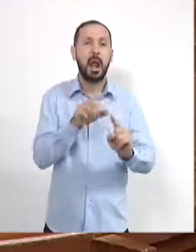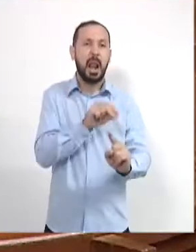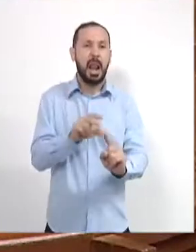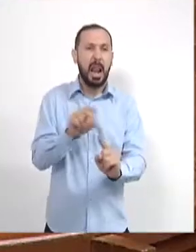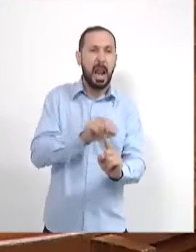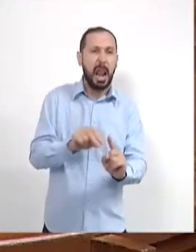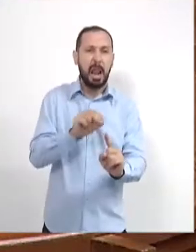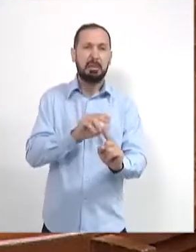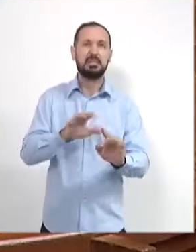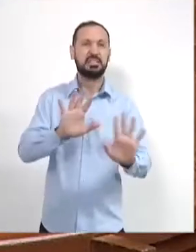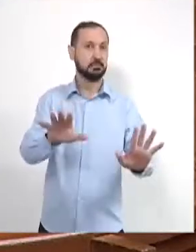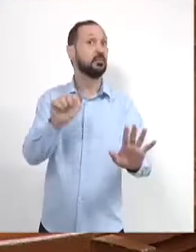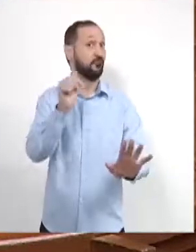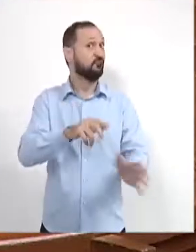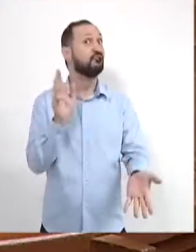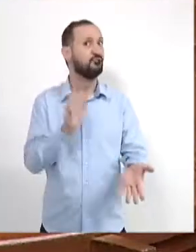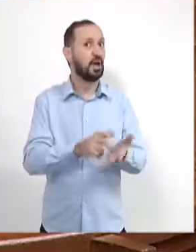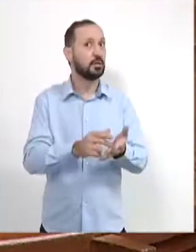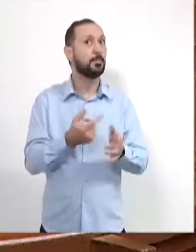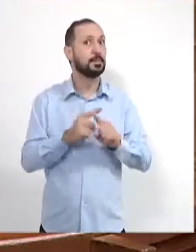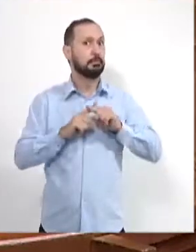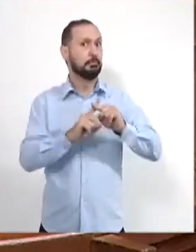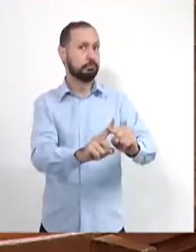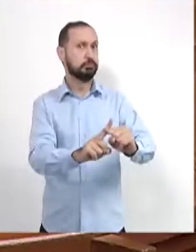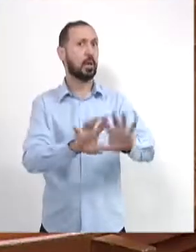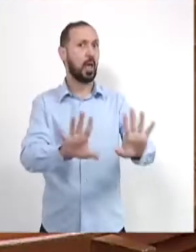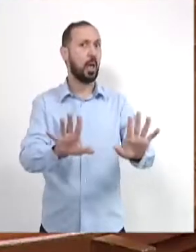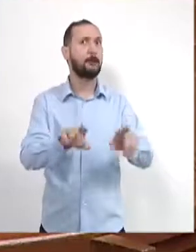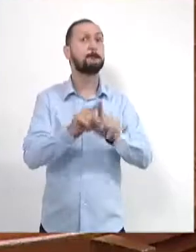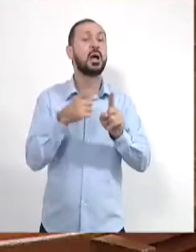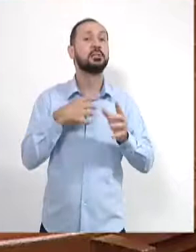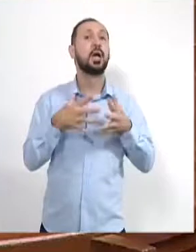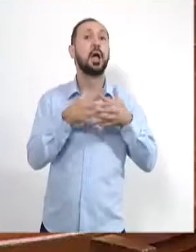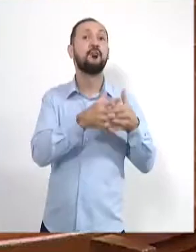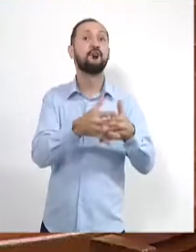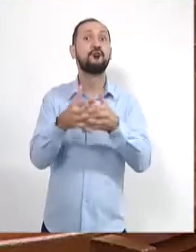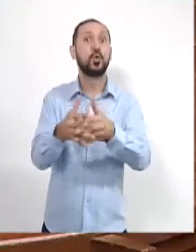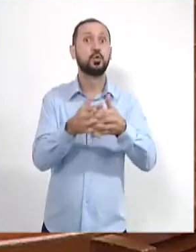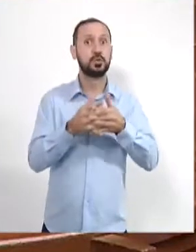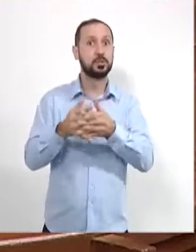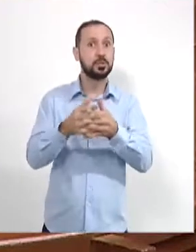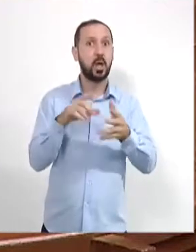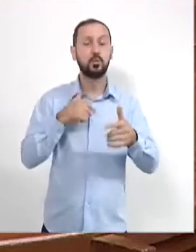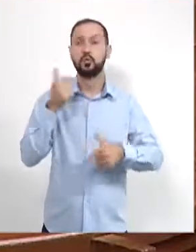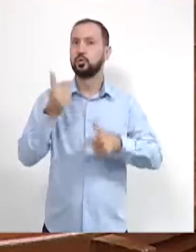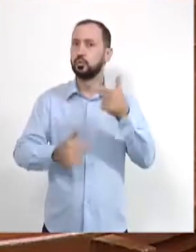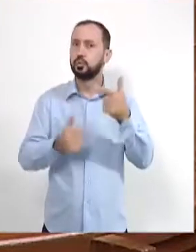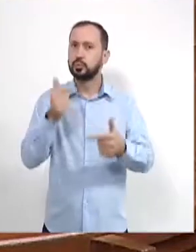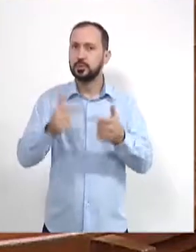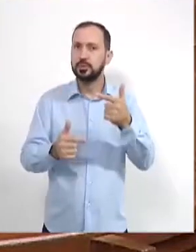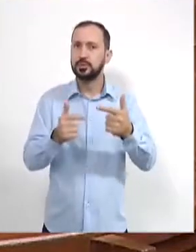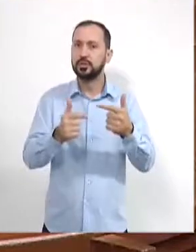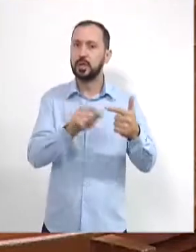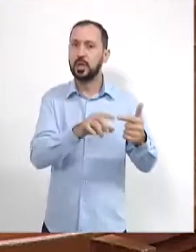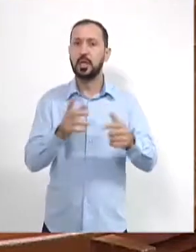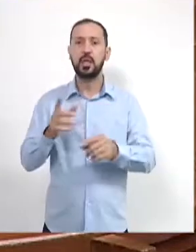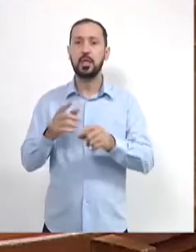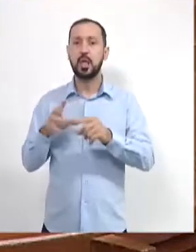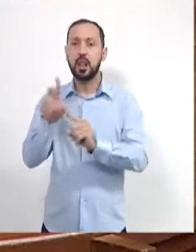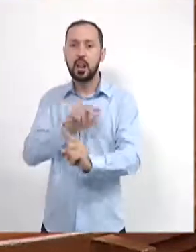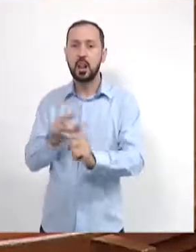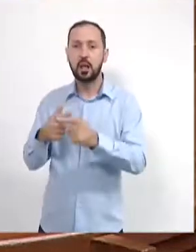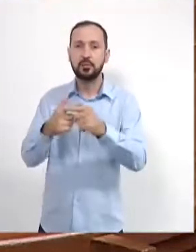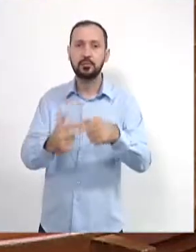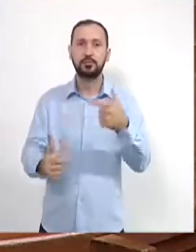como politicagem. Esta sim que deve ser abominada, mas há uma confusão entre política e politicagem.